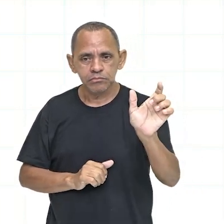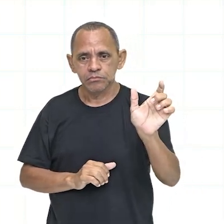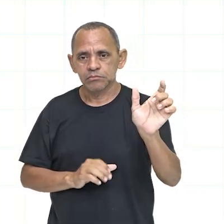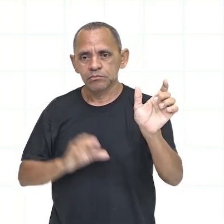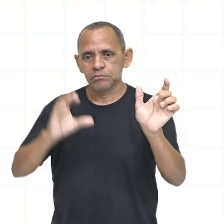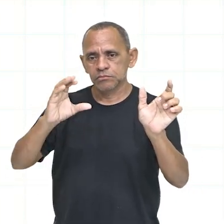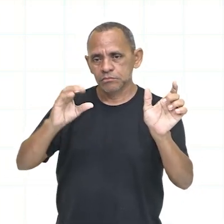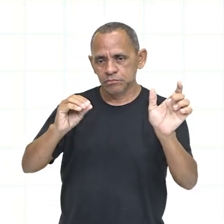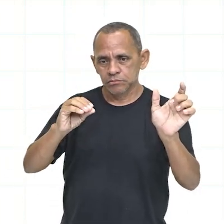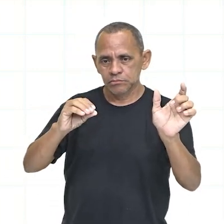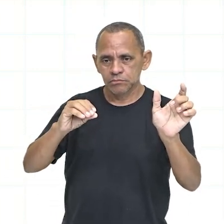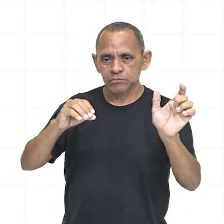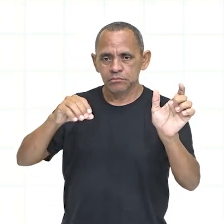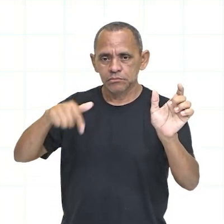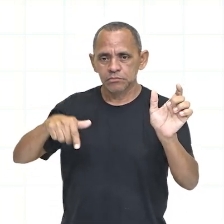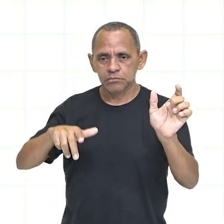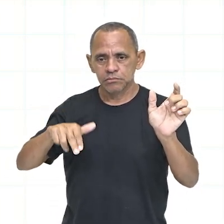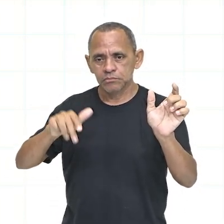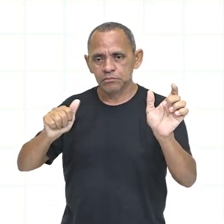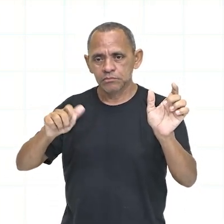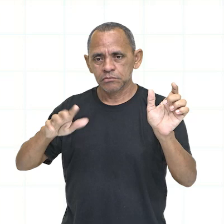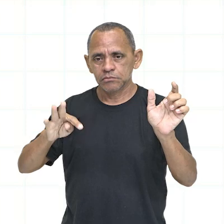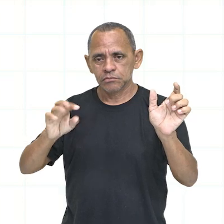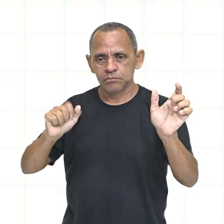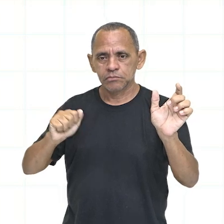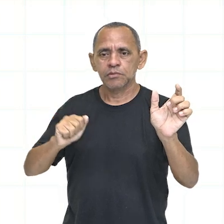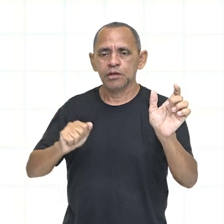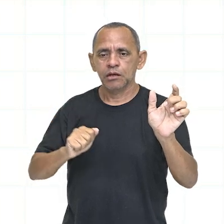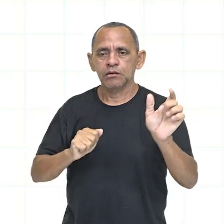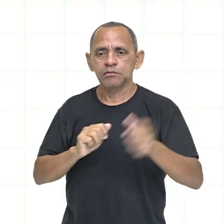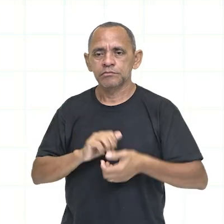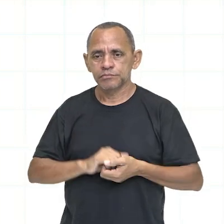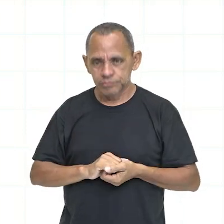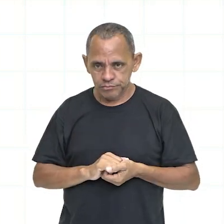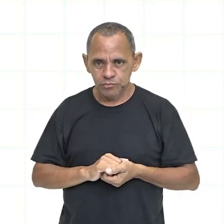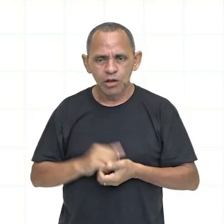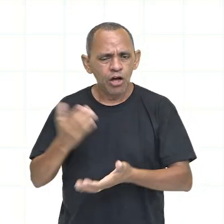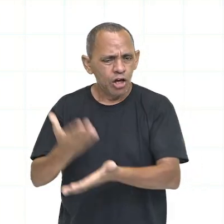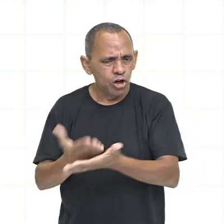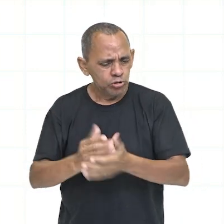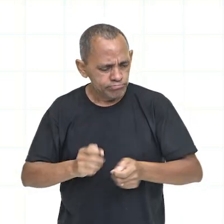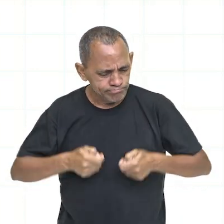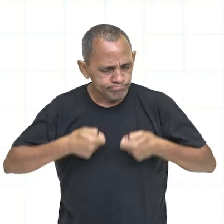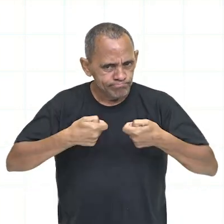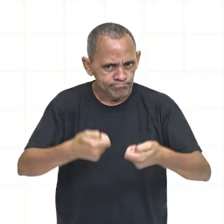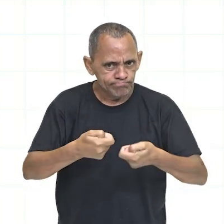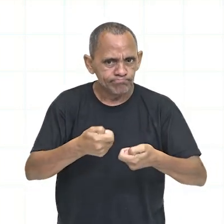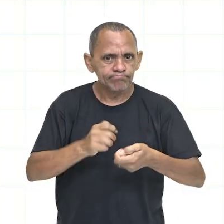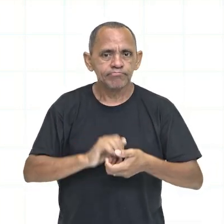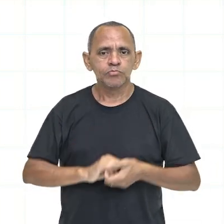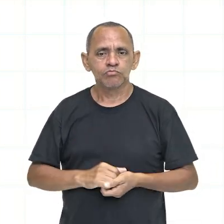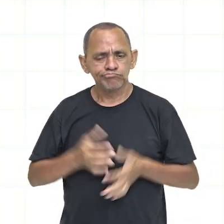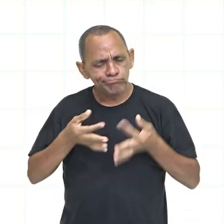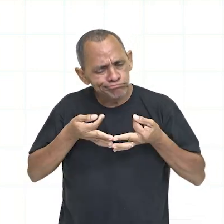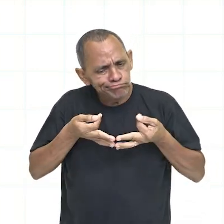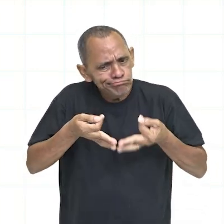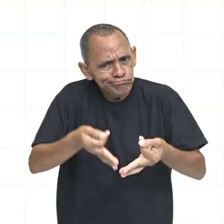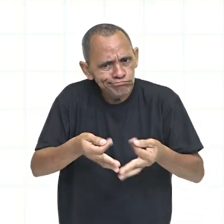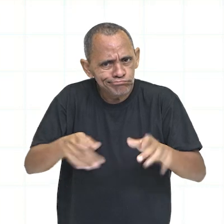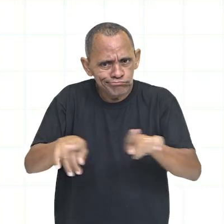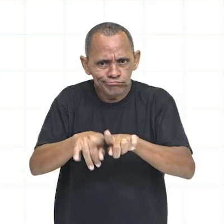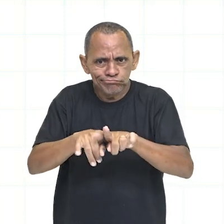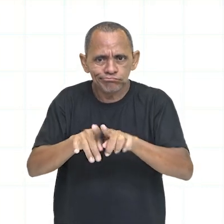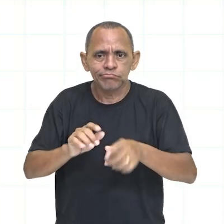diligente. Então, ele estudou de forma diligente, quer dizer, ele foi efetivo, ele estudou com esforço, com dedicação. Então, ele